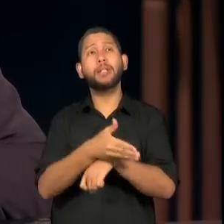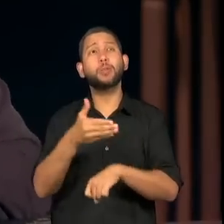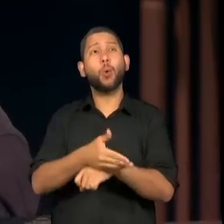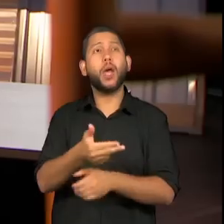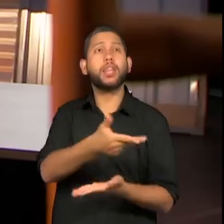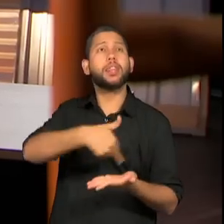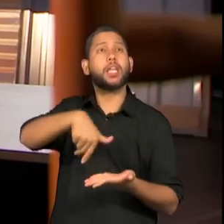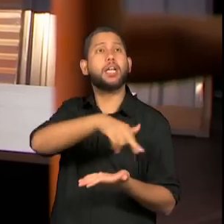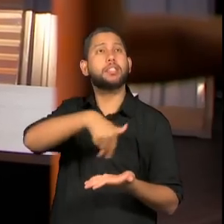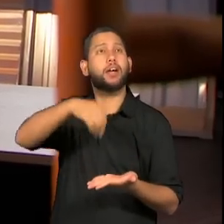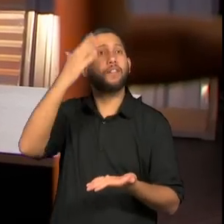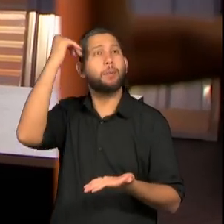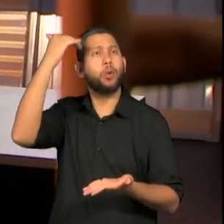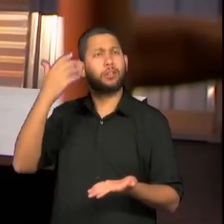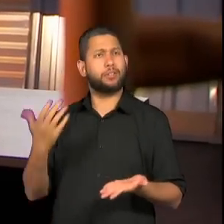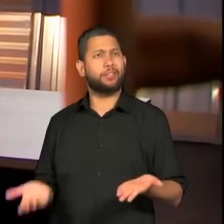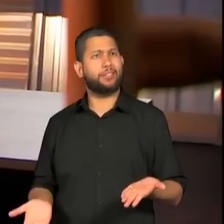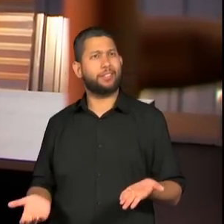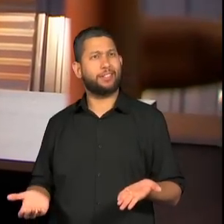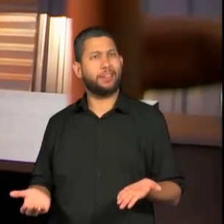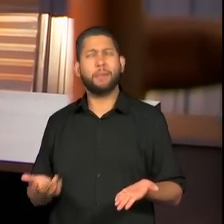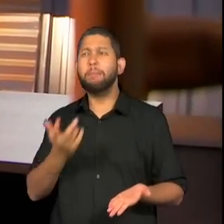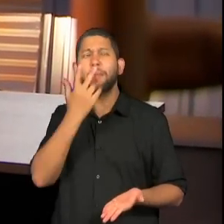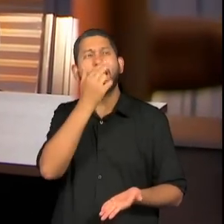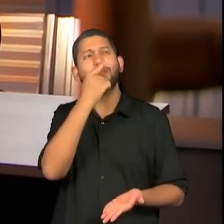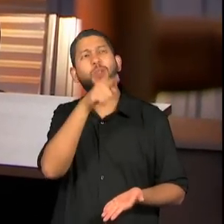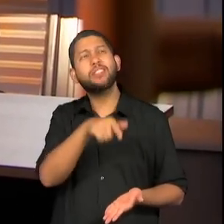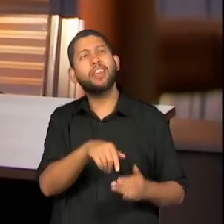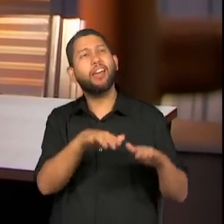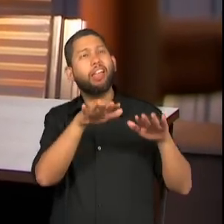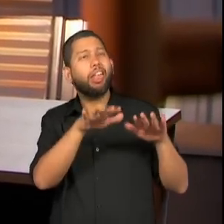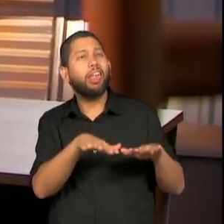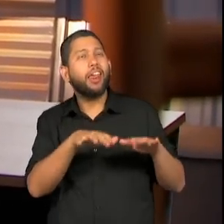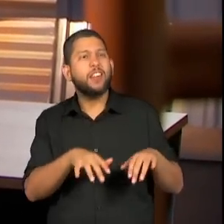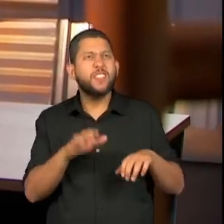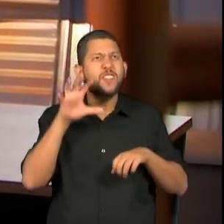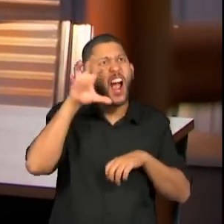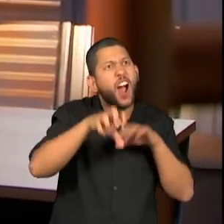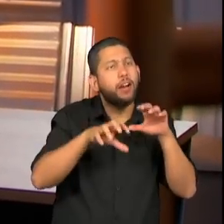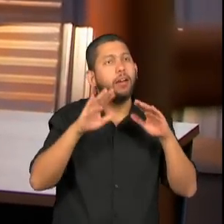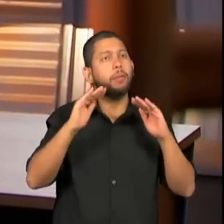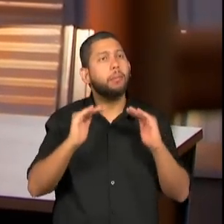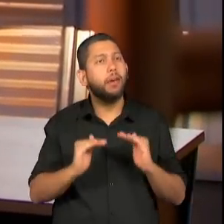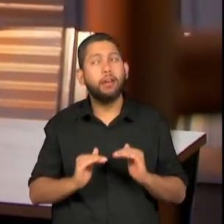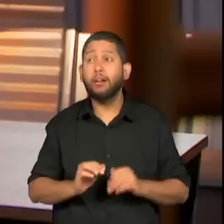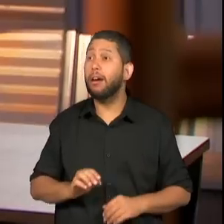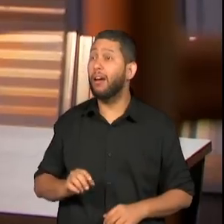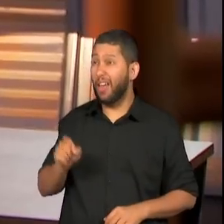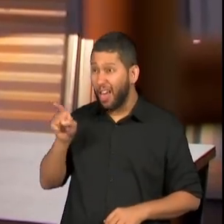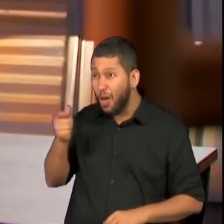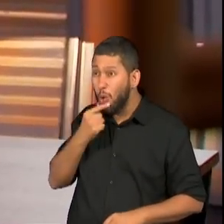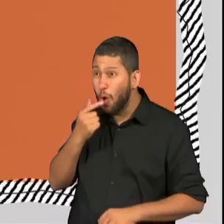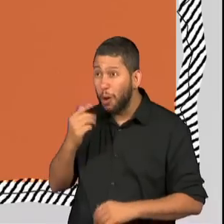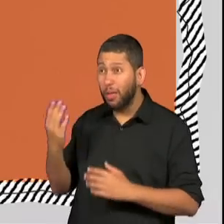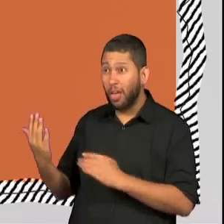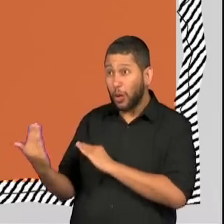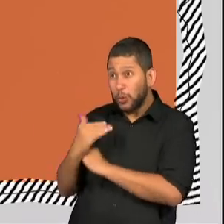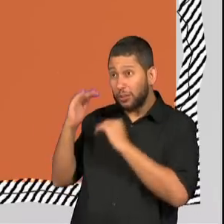Famosos. Participei. O Faustão te amansou? Não, cara. Quem me amansou foi minha mãe. Minha